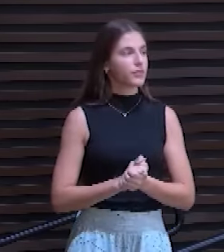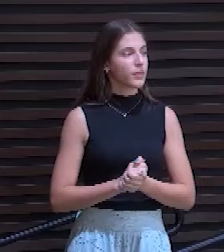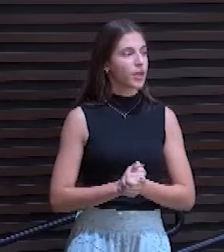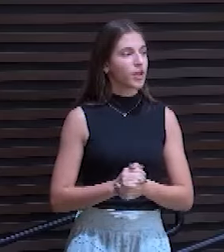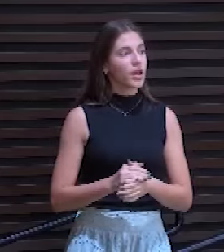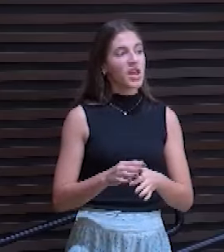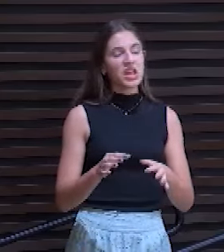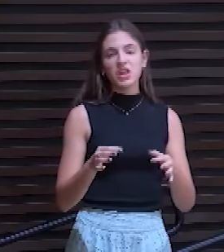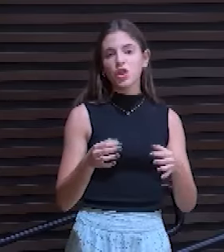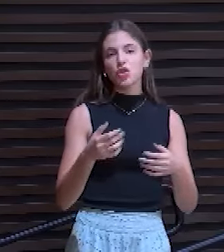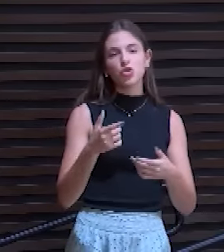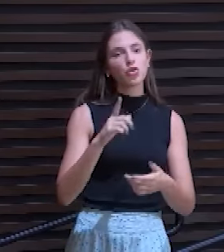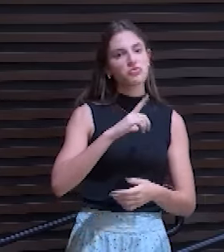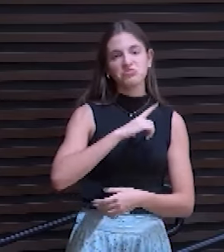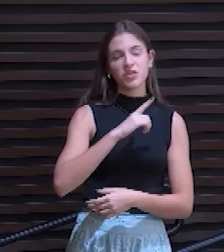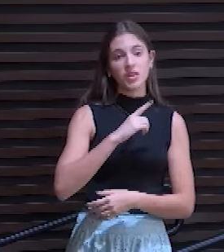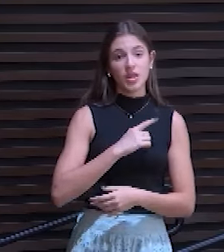nova.